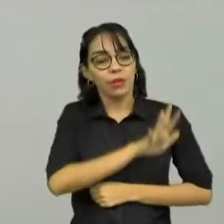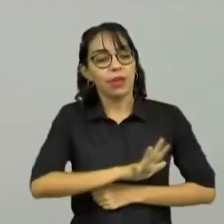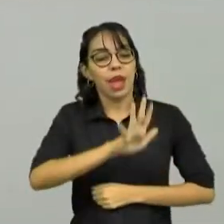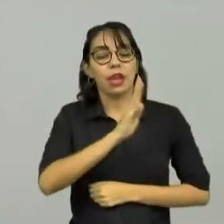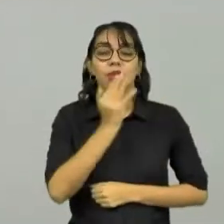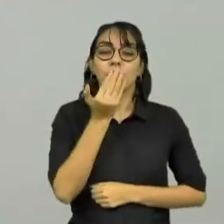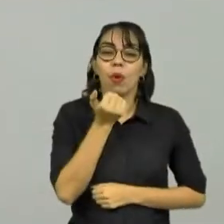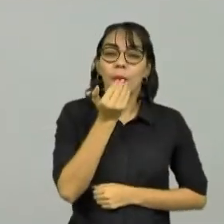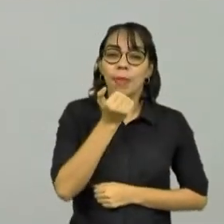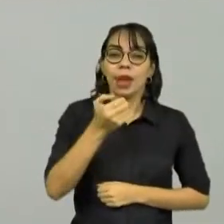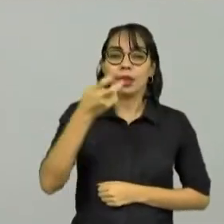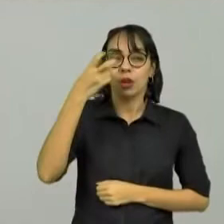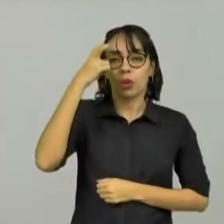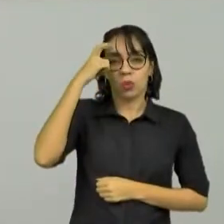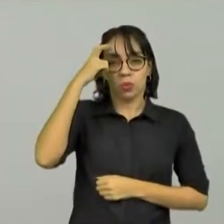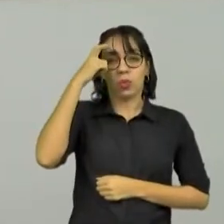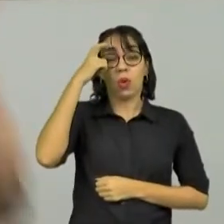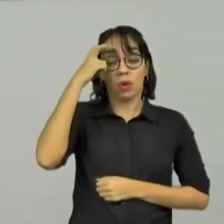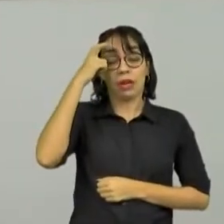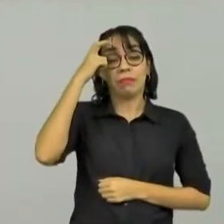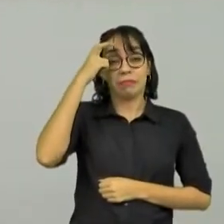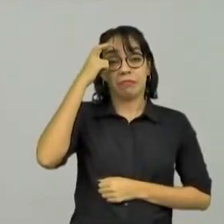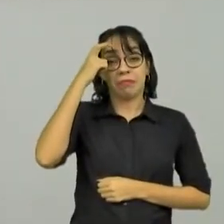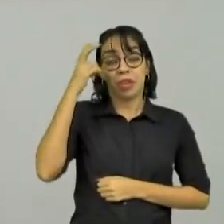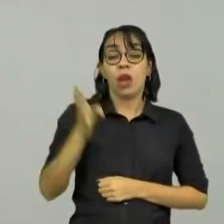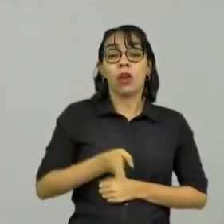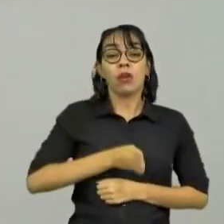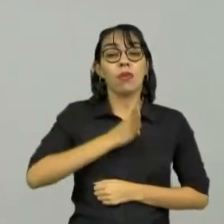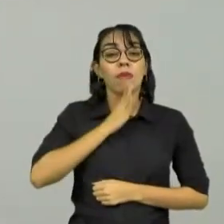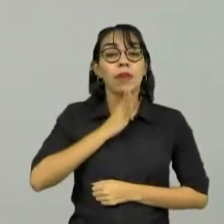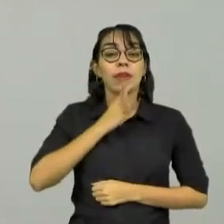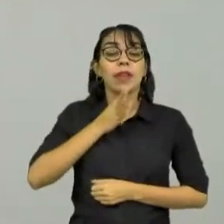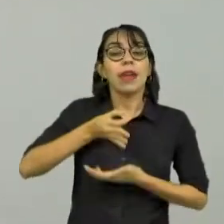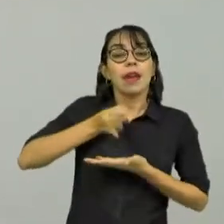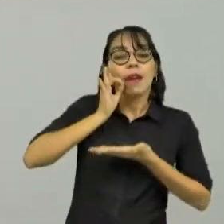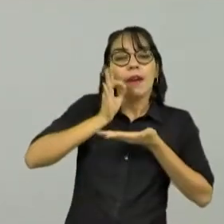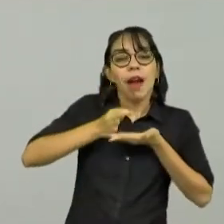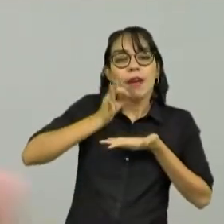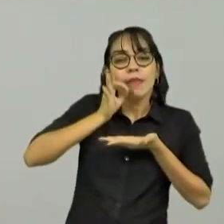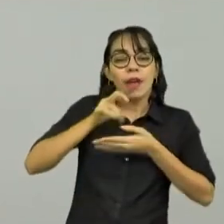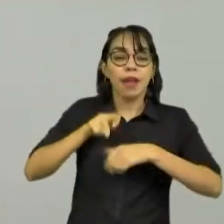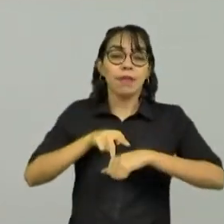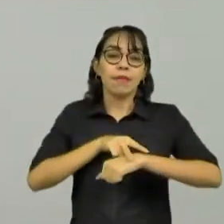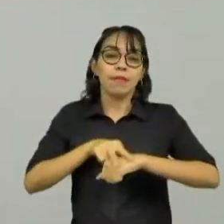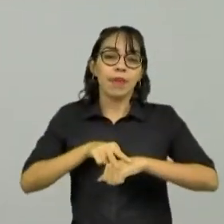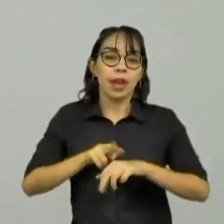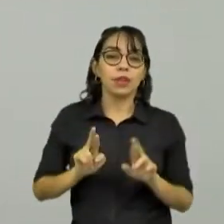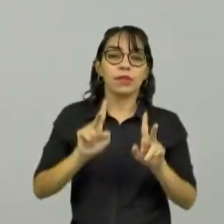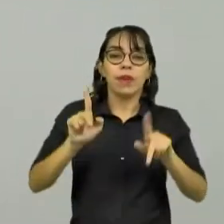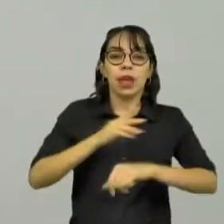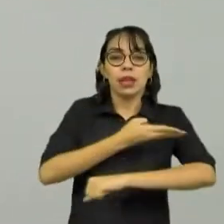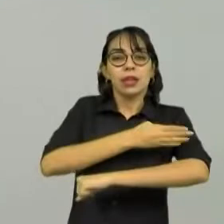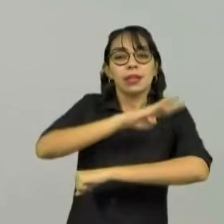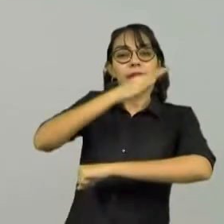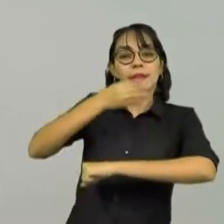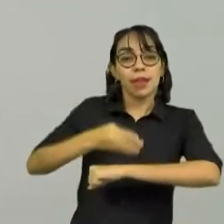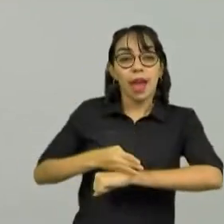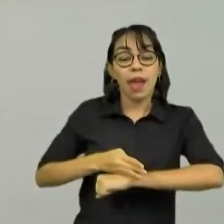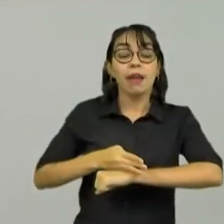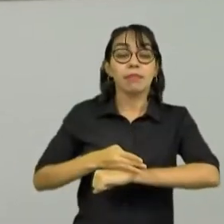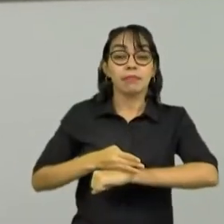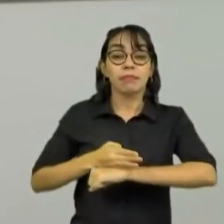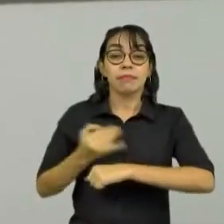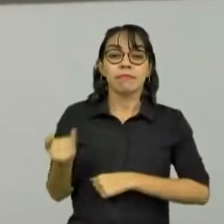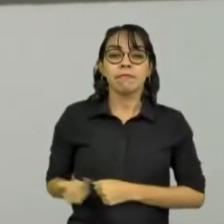cultura. A gente leva ele também para conhecer a rota do café verde, que ele vai conhecer um pouco da serra, cachoeira, vai provar, vai